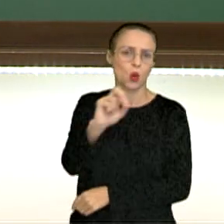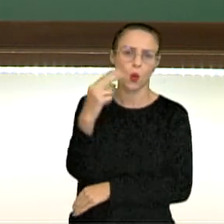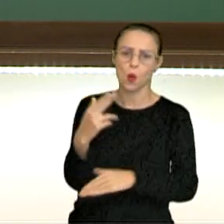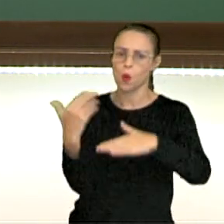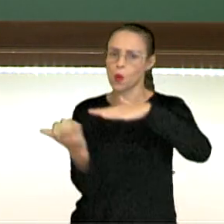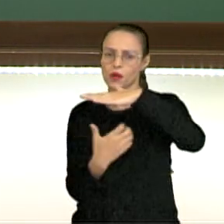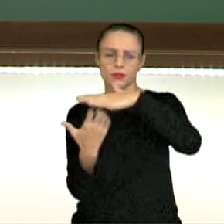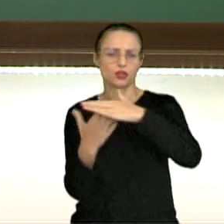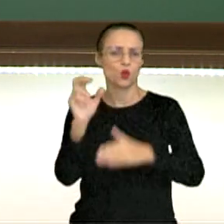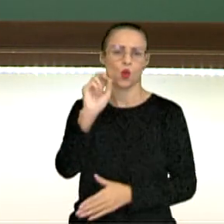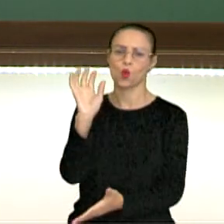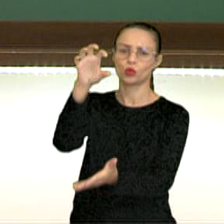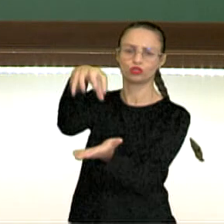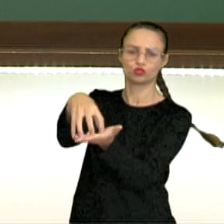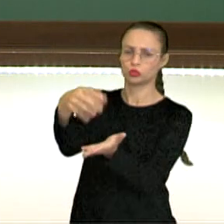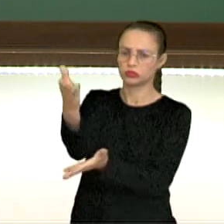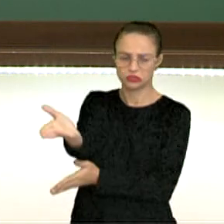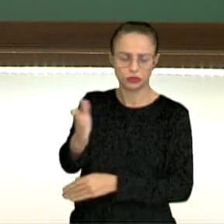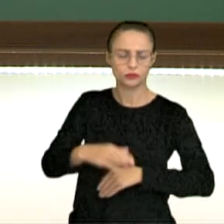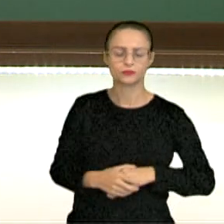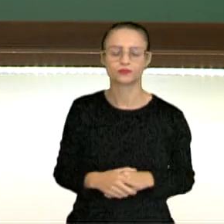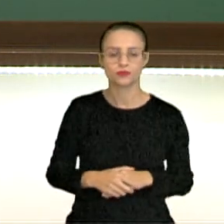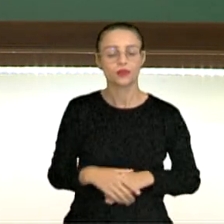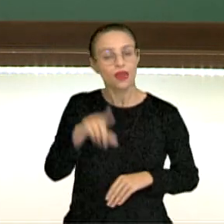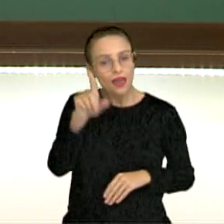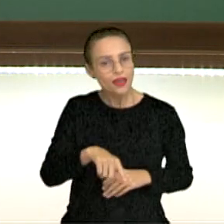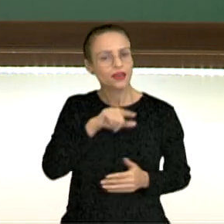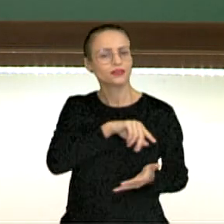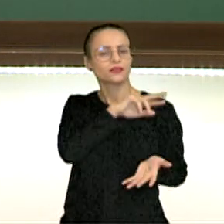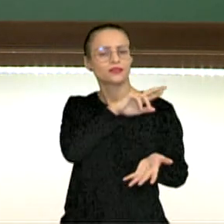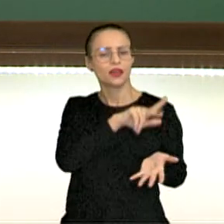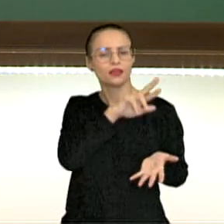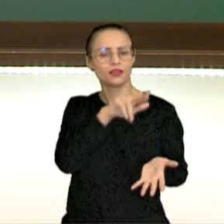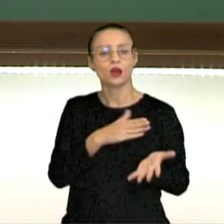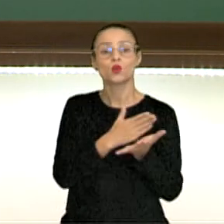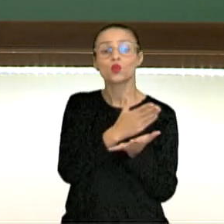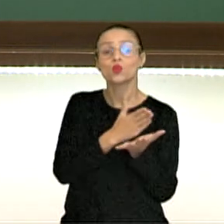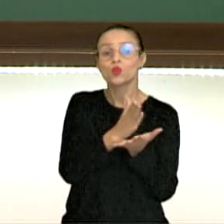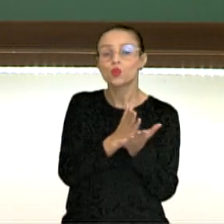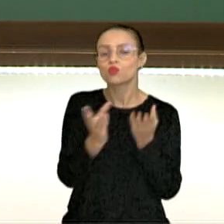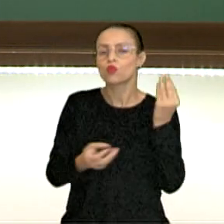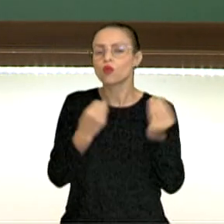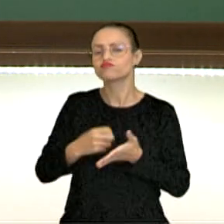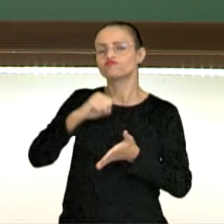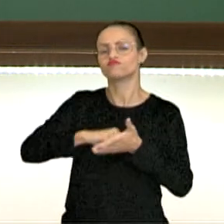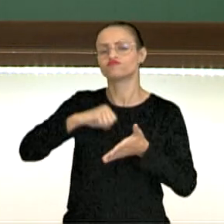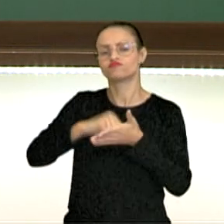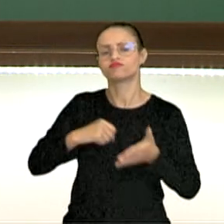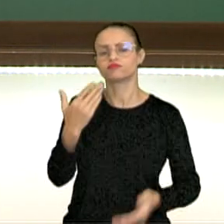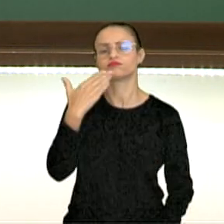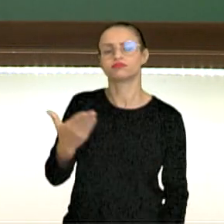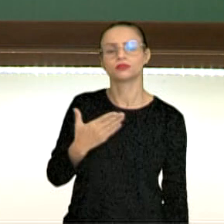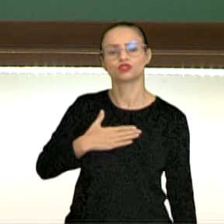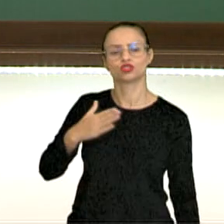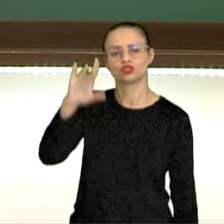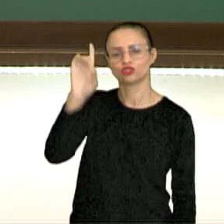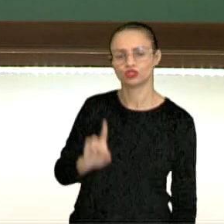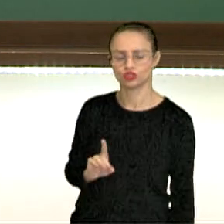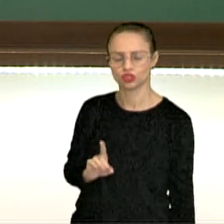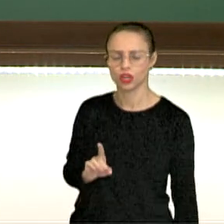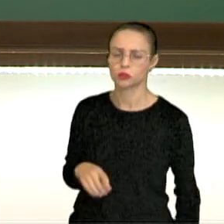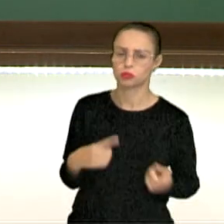ou à instituição competente. São meios que nós temos de manifestar, reivindicar o que achamos que